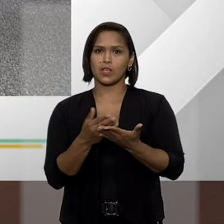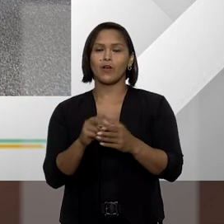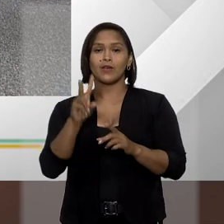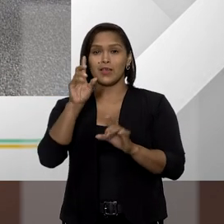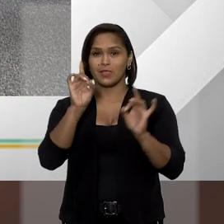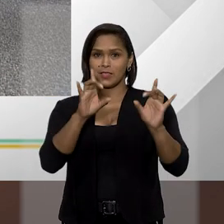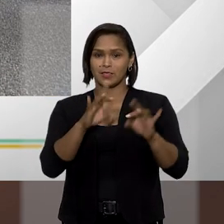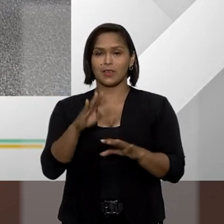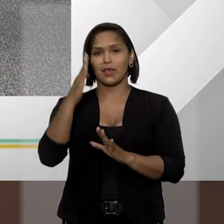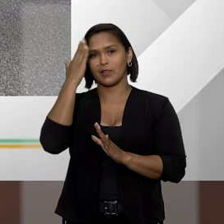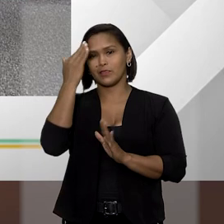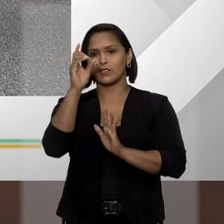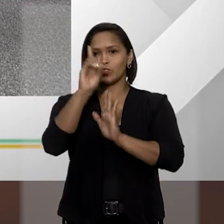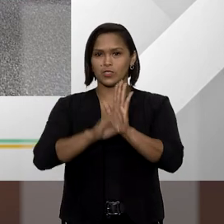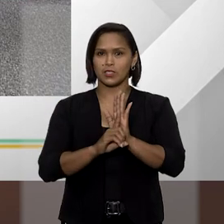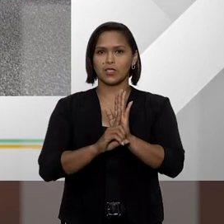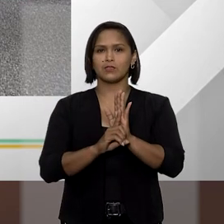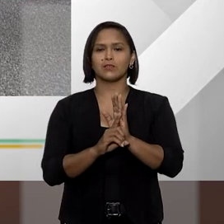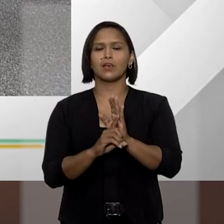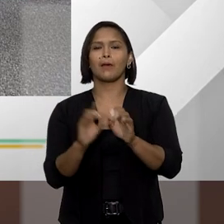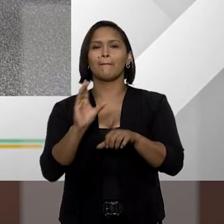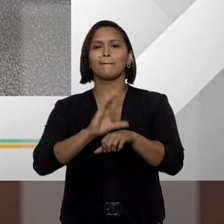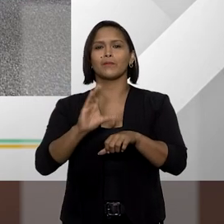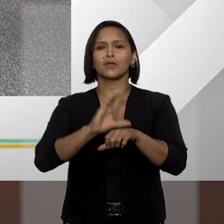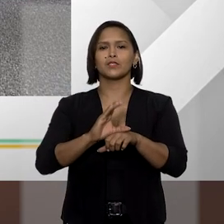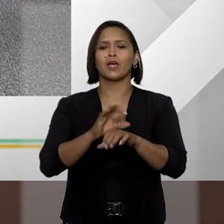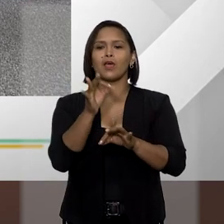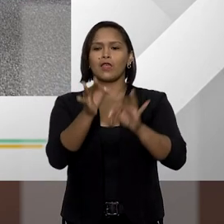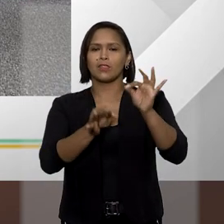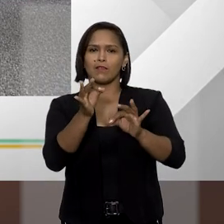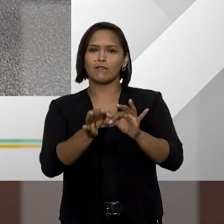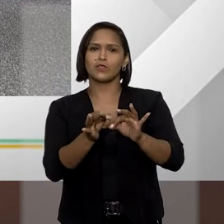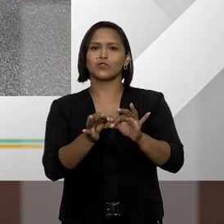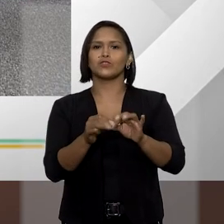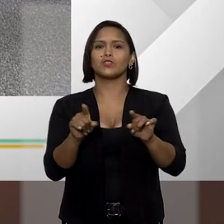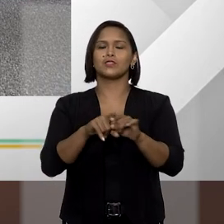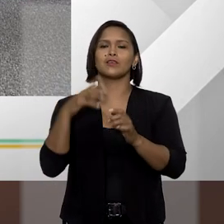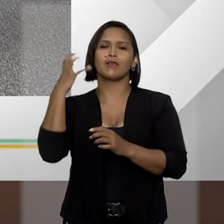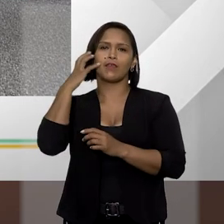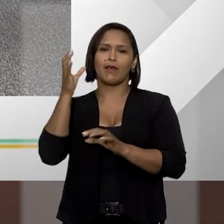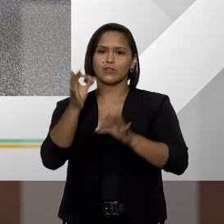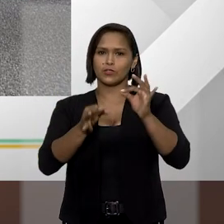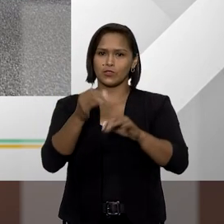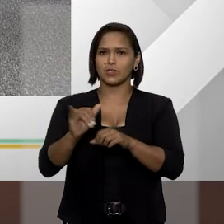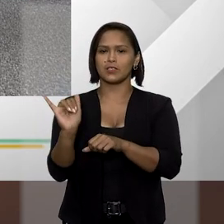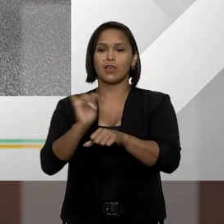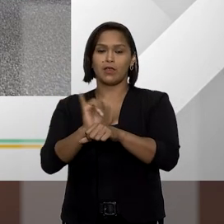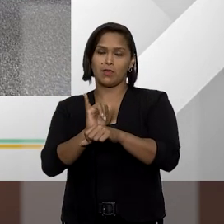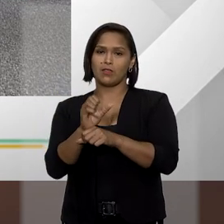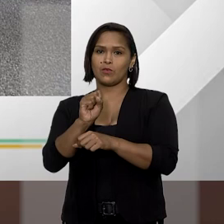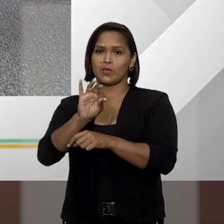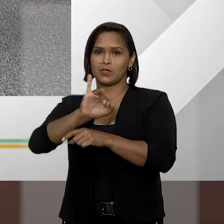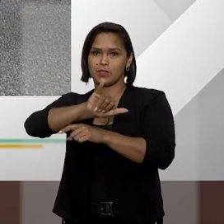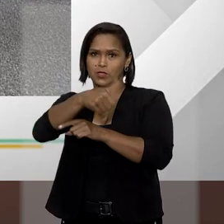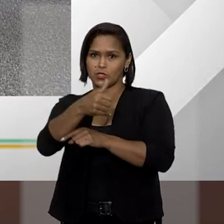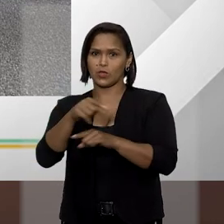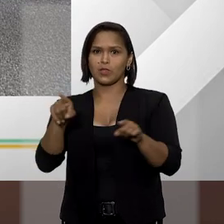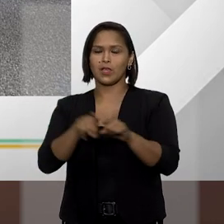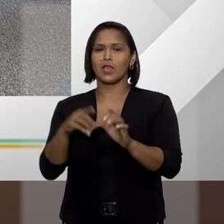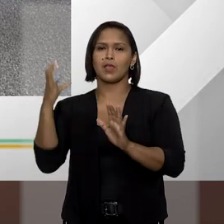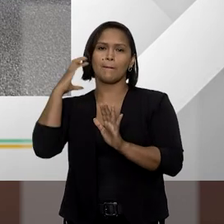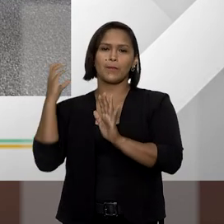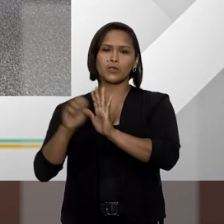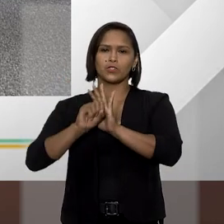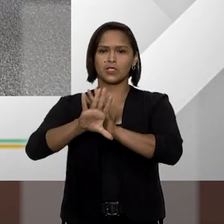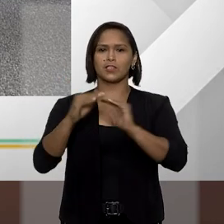Vale destacar que o Entender Direito está na programação da TV Justiça, da Rádio Justiça e no canal do STJ no YouTube e em